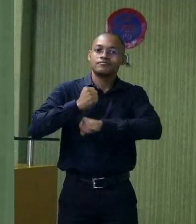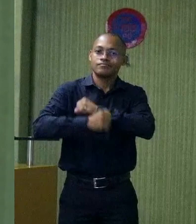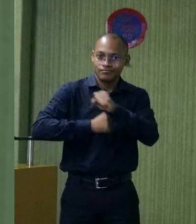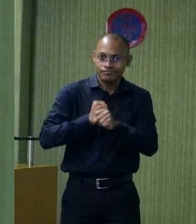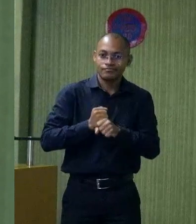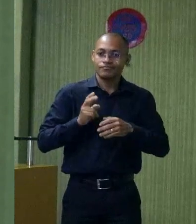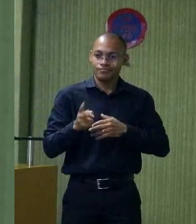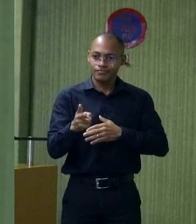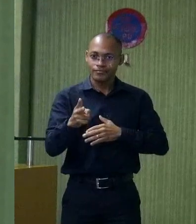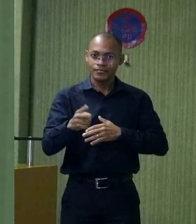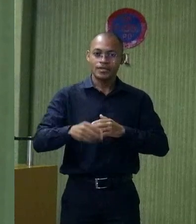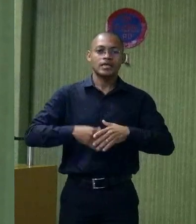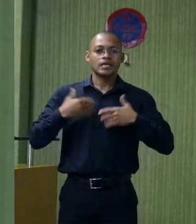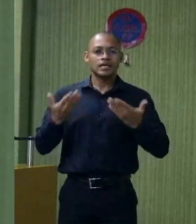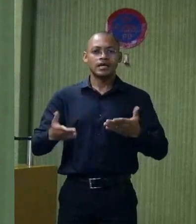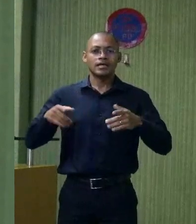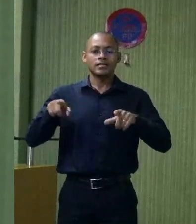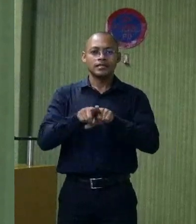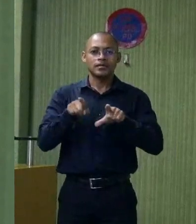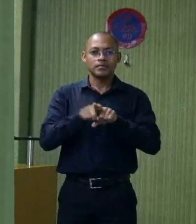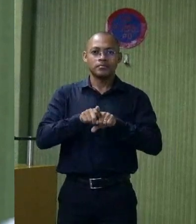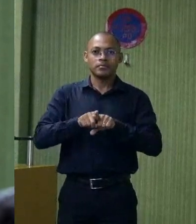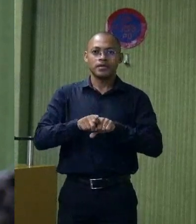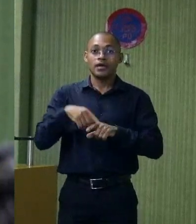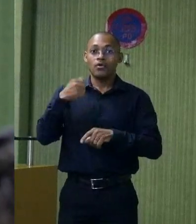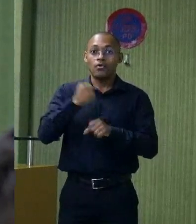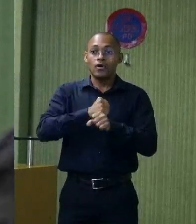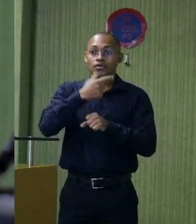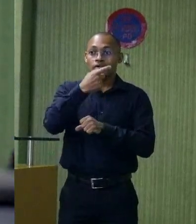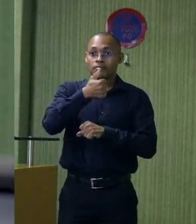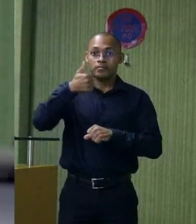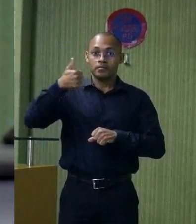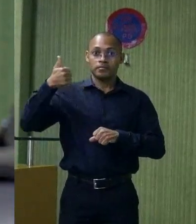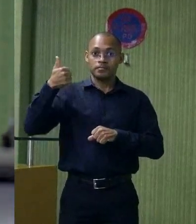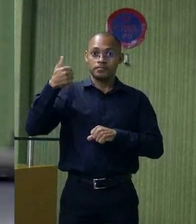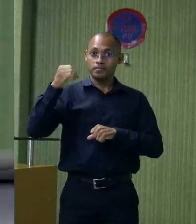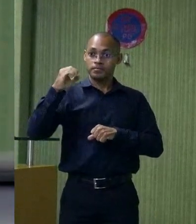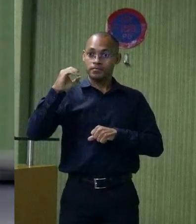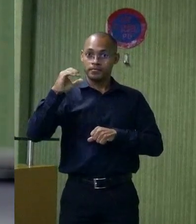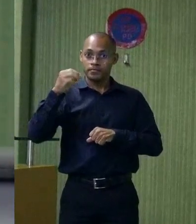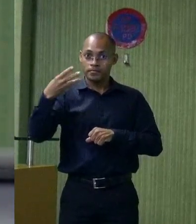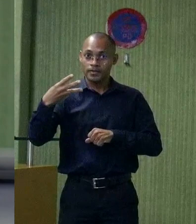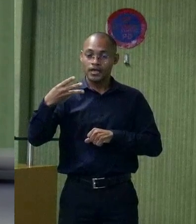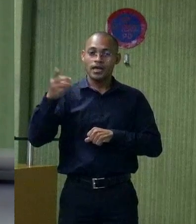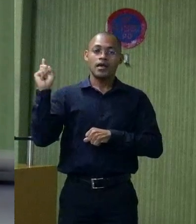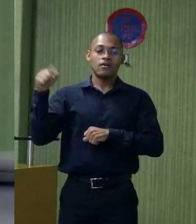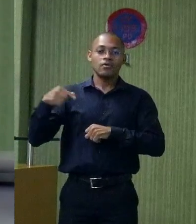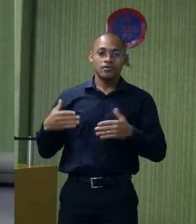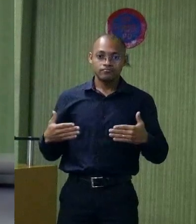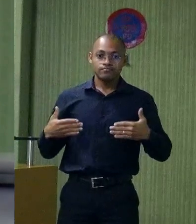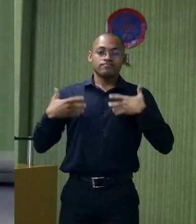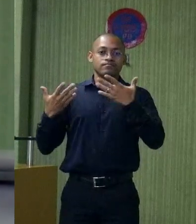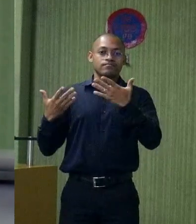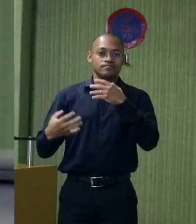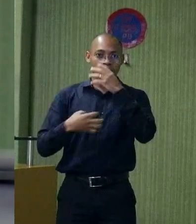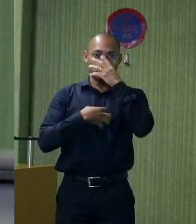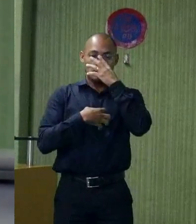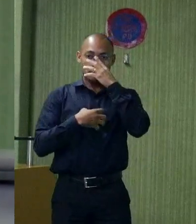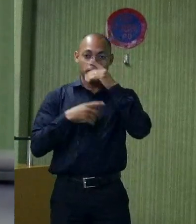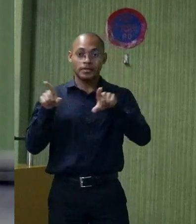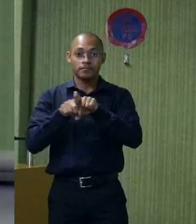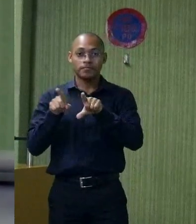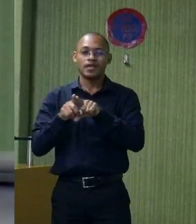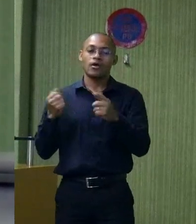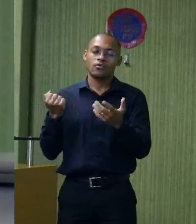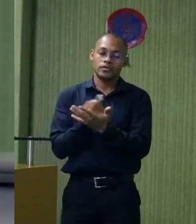2023 essa situação mais atípica ainda que é o impacto do euninho é uma estiagem Severa que impactou tanto o